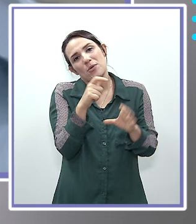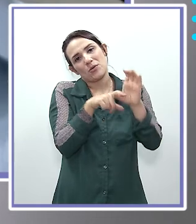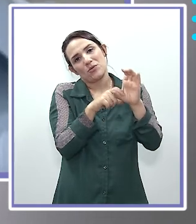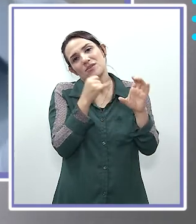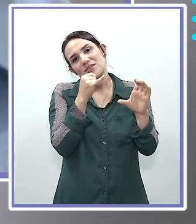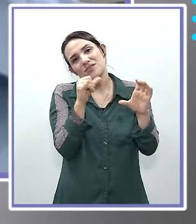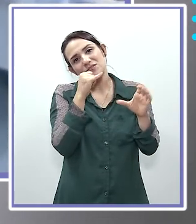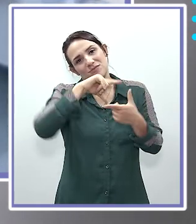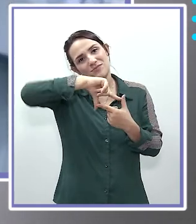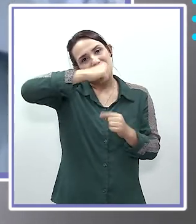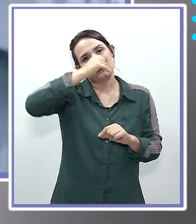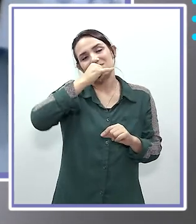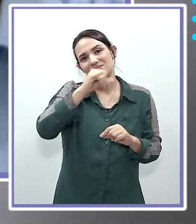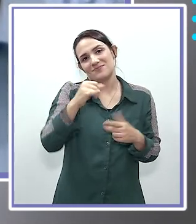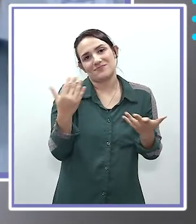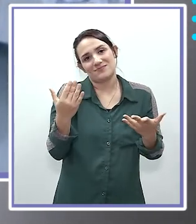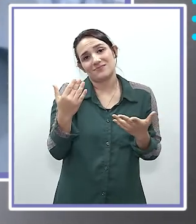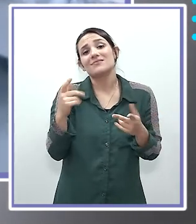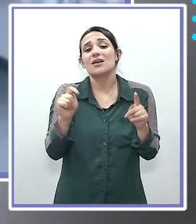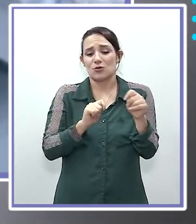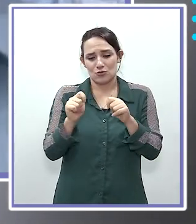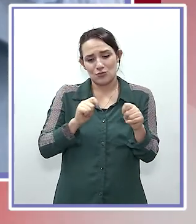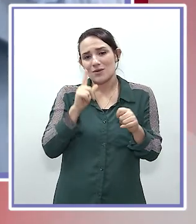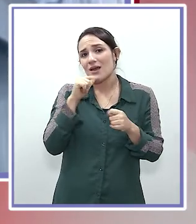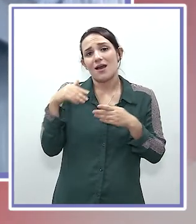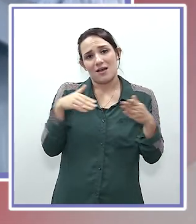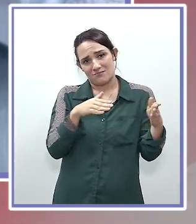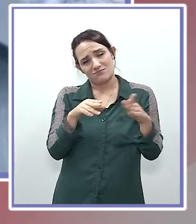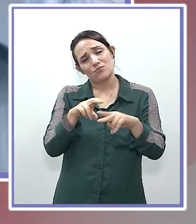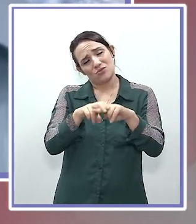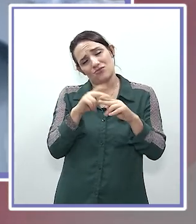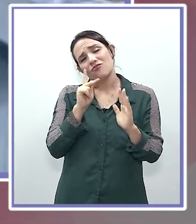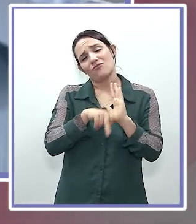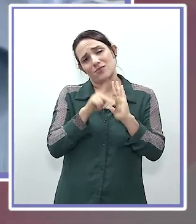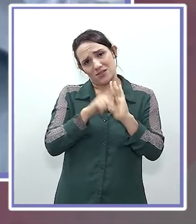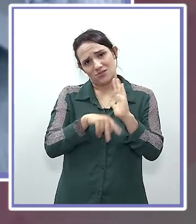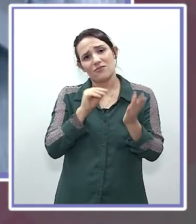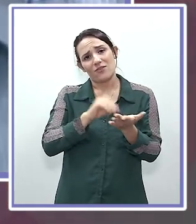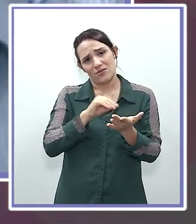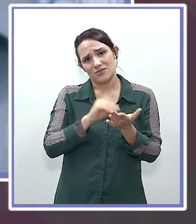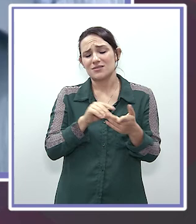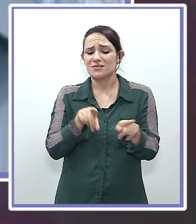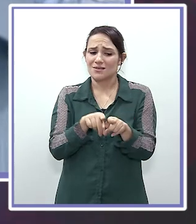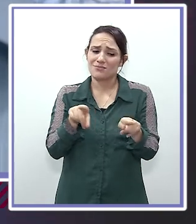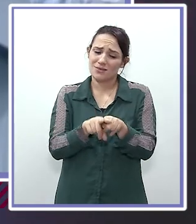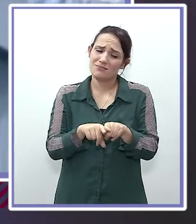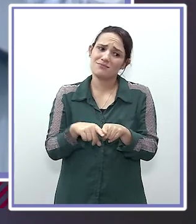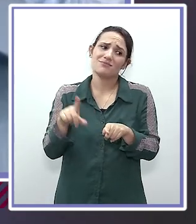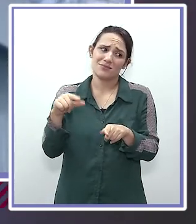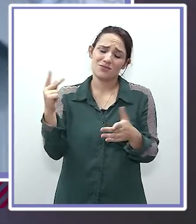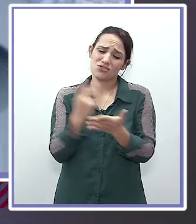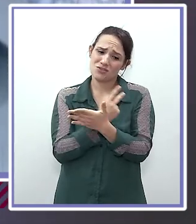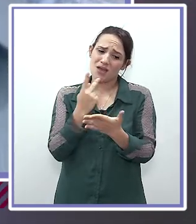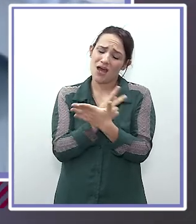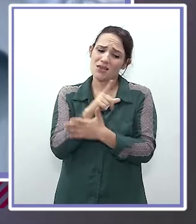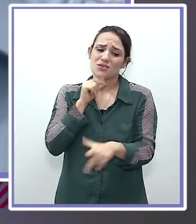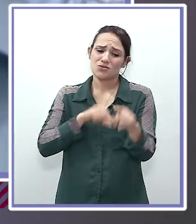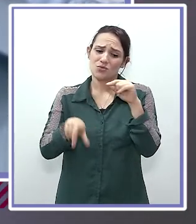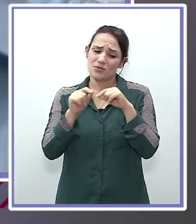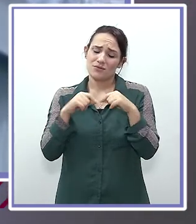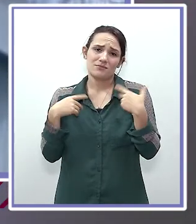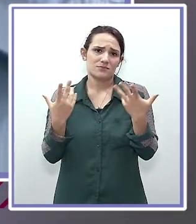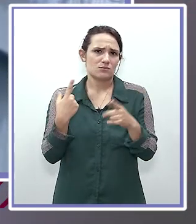os consumidores do nosso estado e da nossa região. Então, é falta de planejamento e também de escolha, né? O que nós vamos